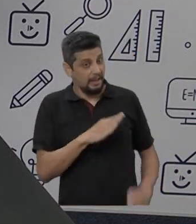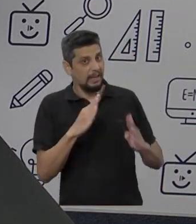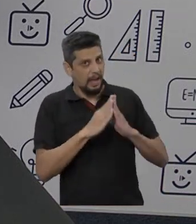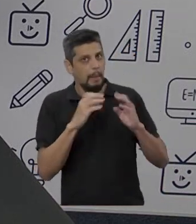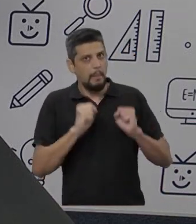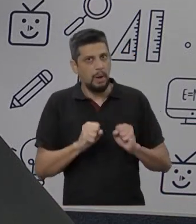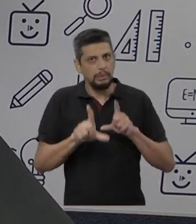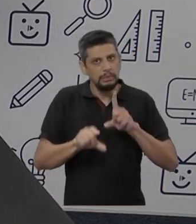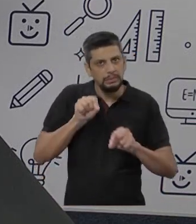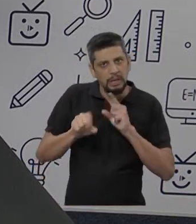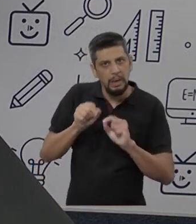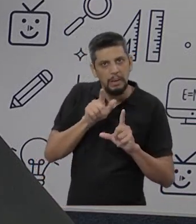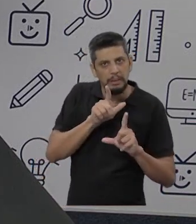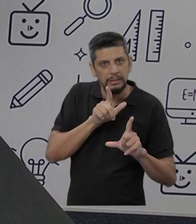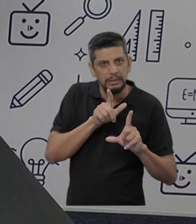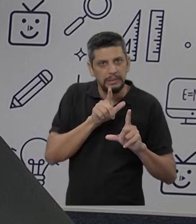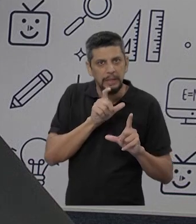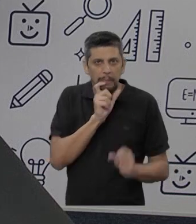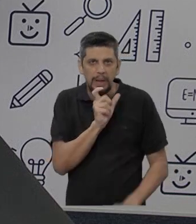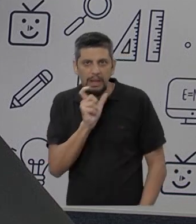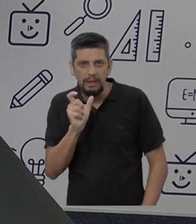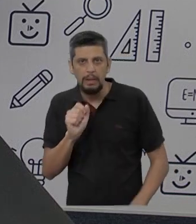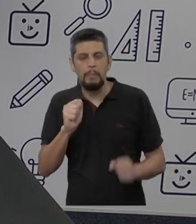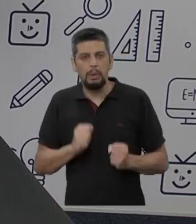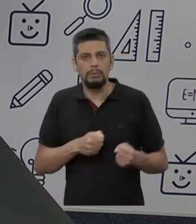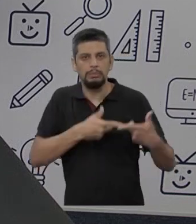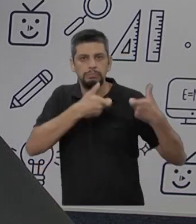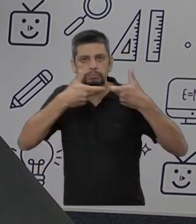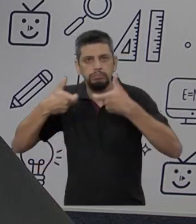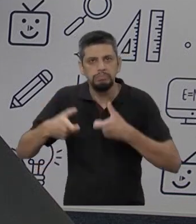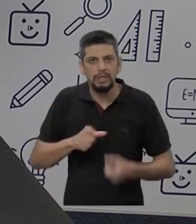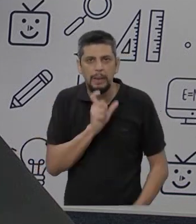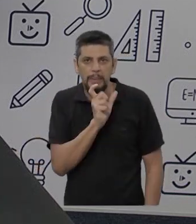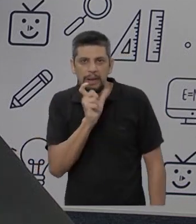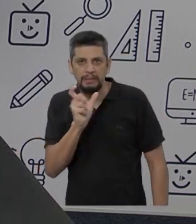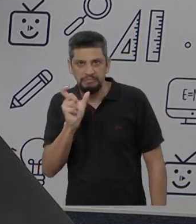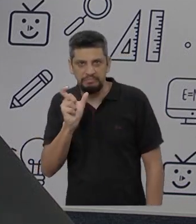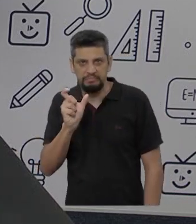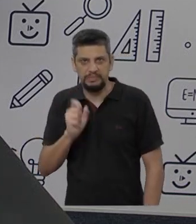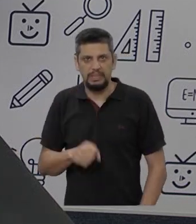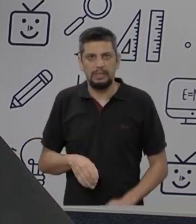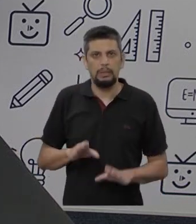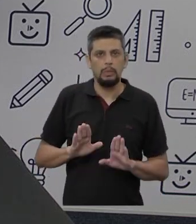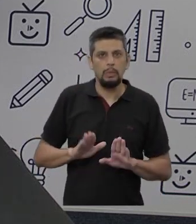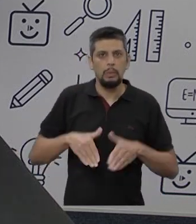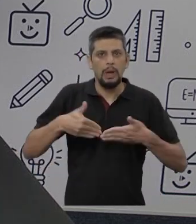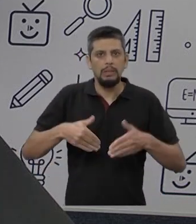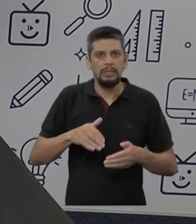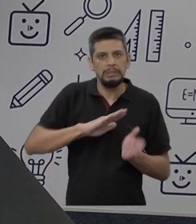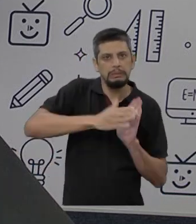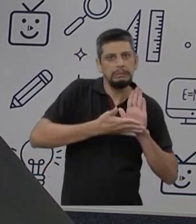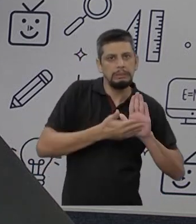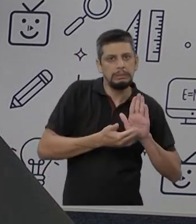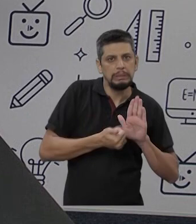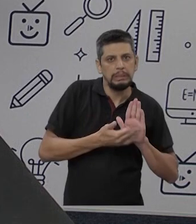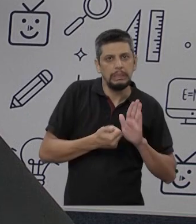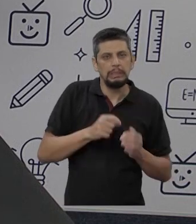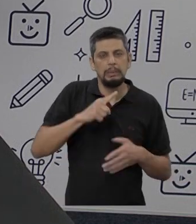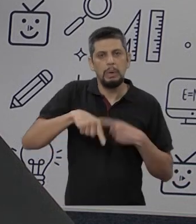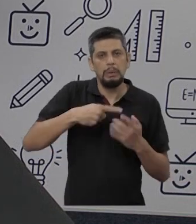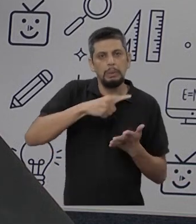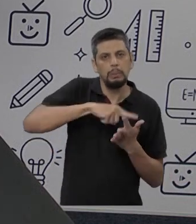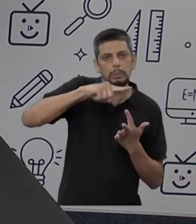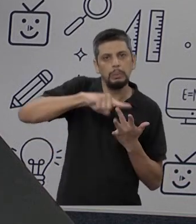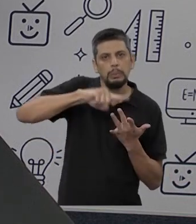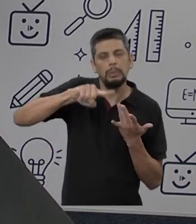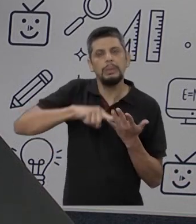casa, você também pode escolher algumas palavras e competir na Batalha de Palavras com quem você queira convidar. E aí, quando tira as palavras, conta